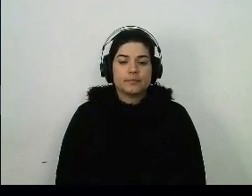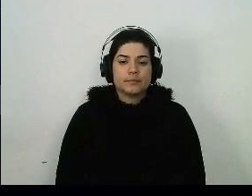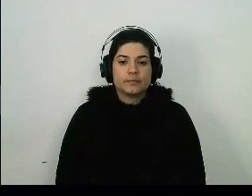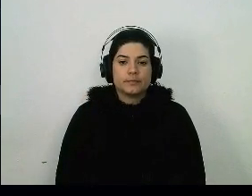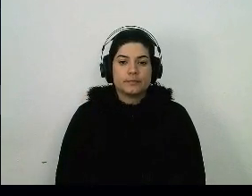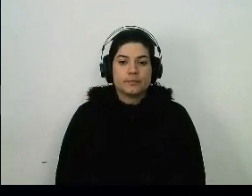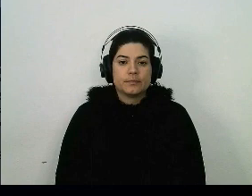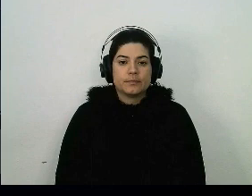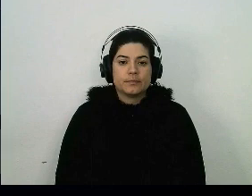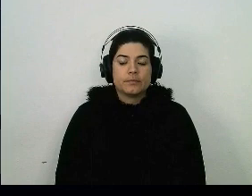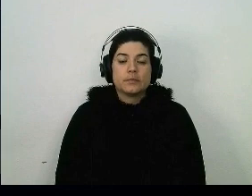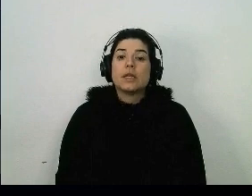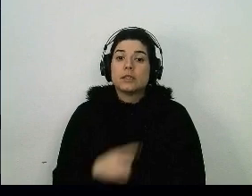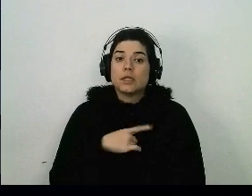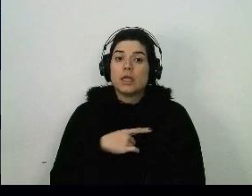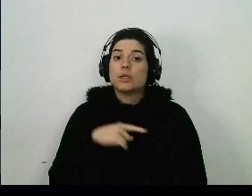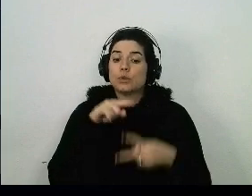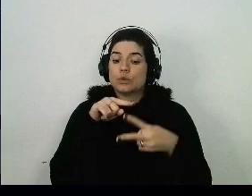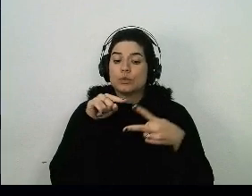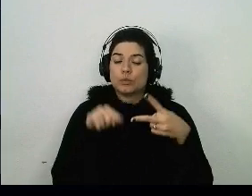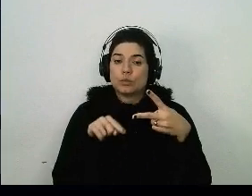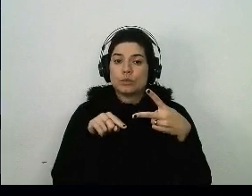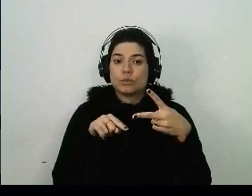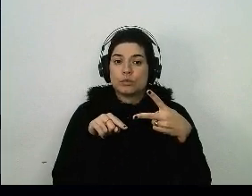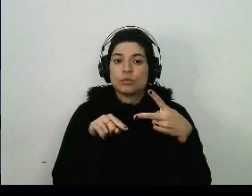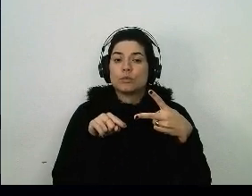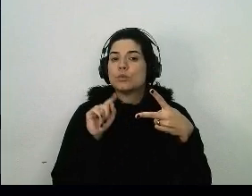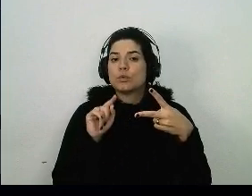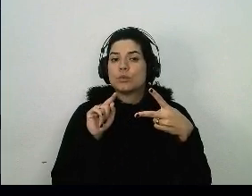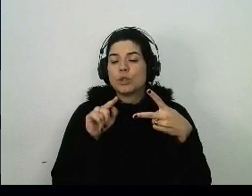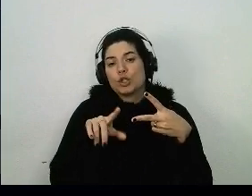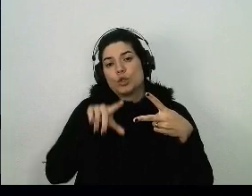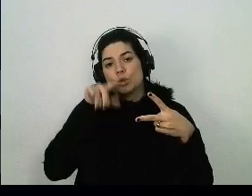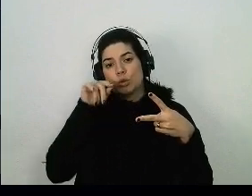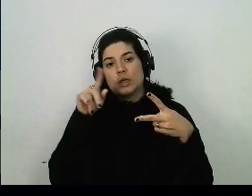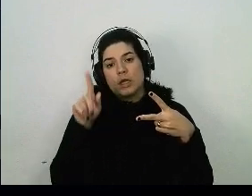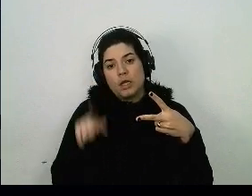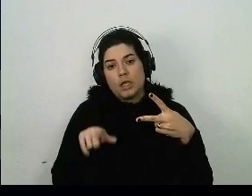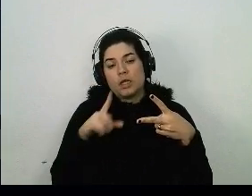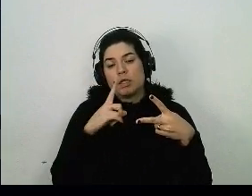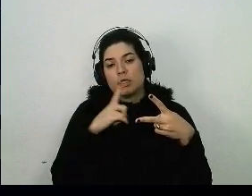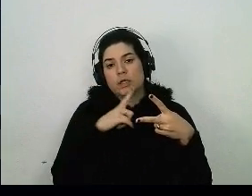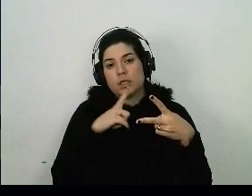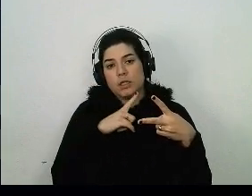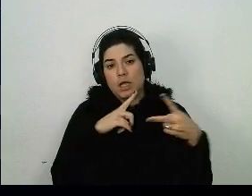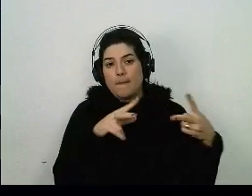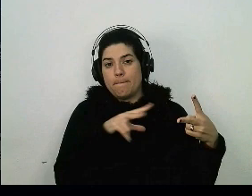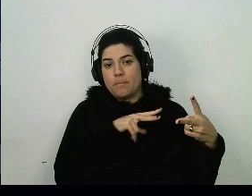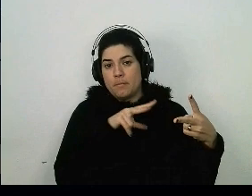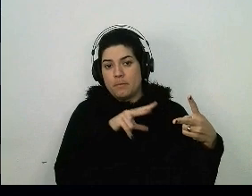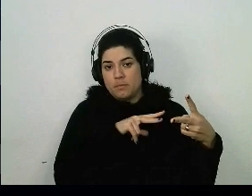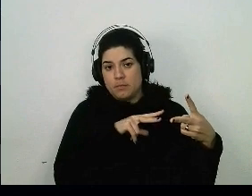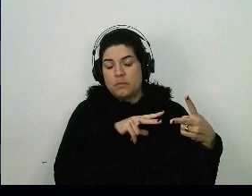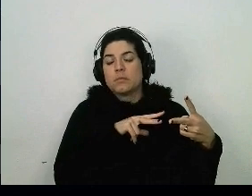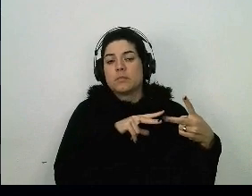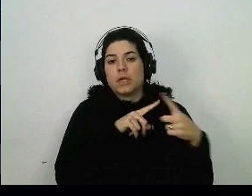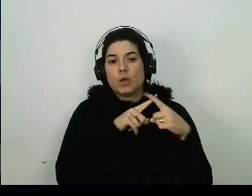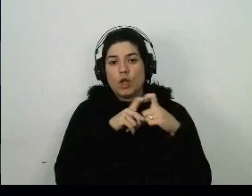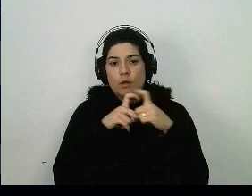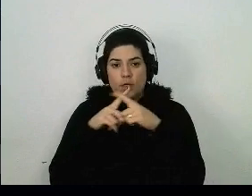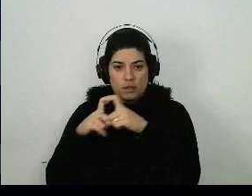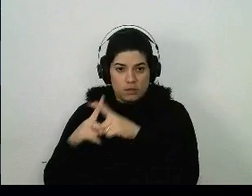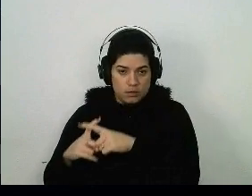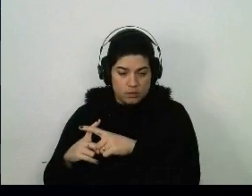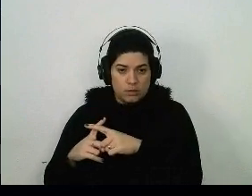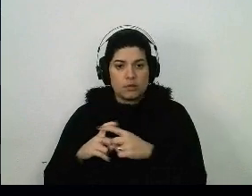E ele vai me dar duas opções de storage. Uma é para eu obter esses dados como confidencial, criptografado, e outro não. Ele só vai salvar